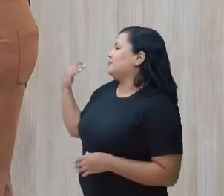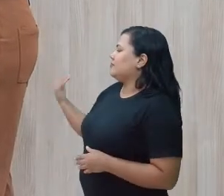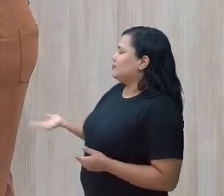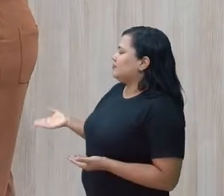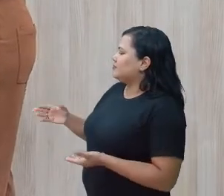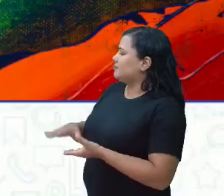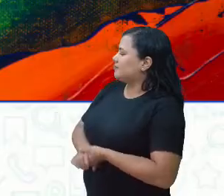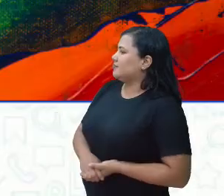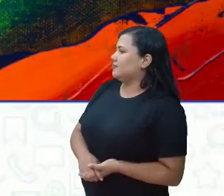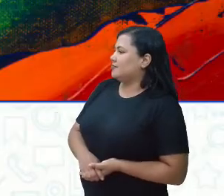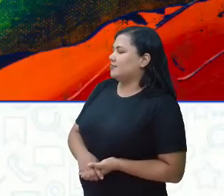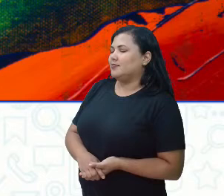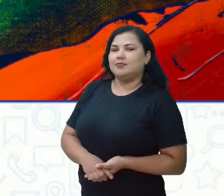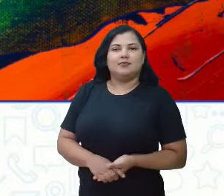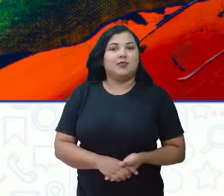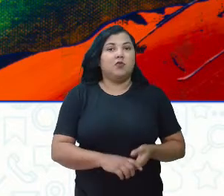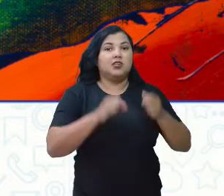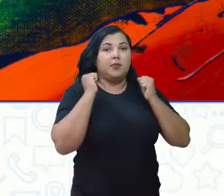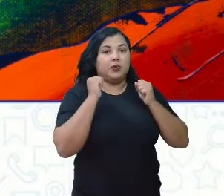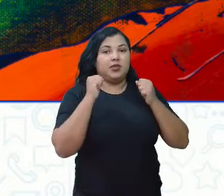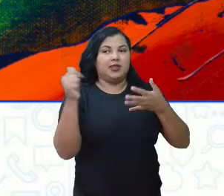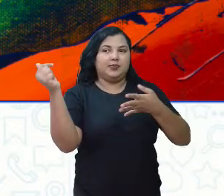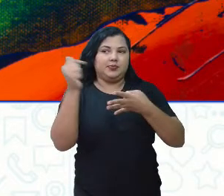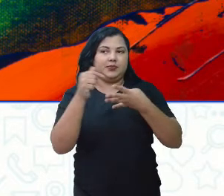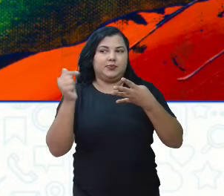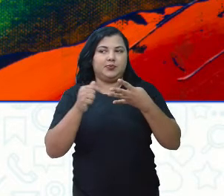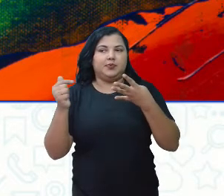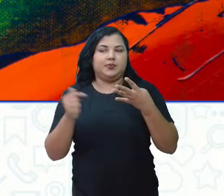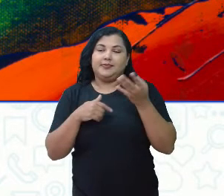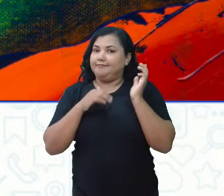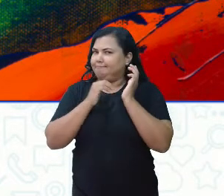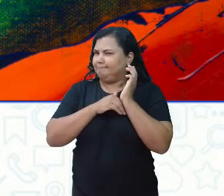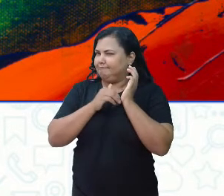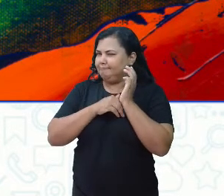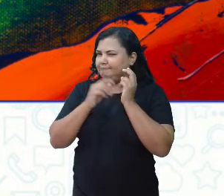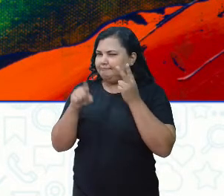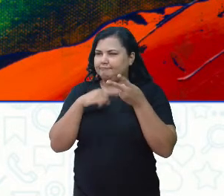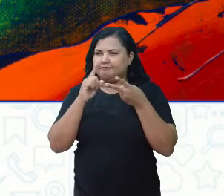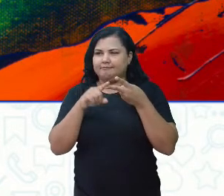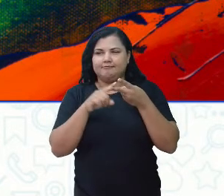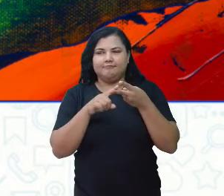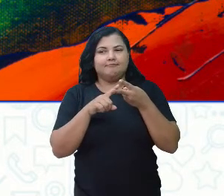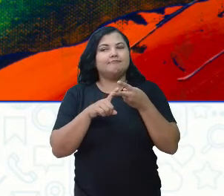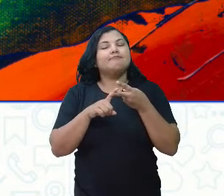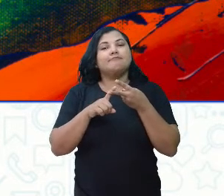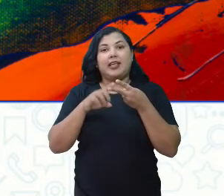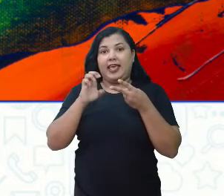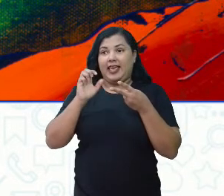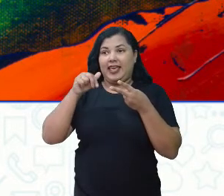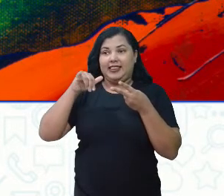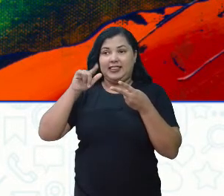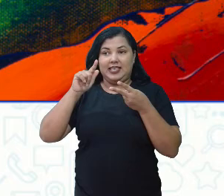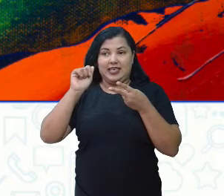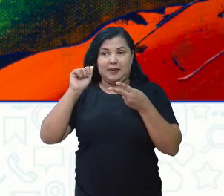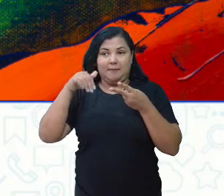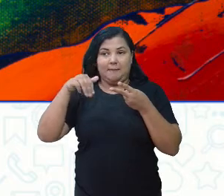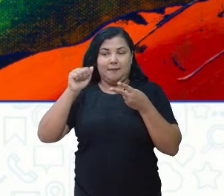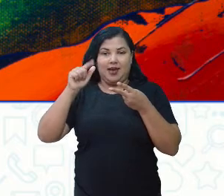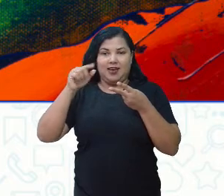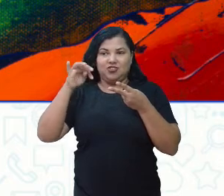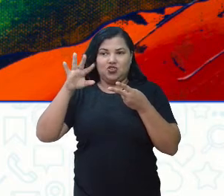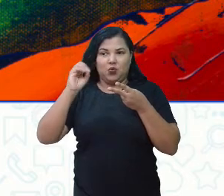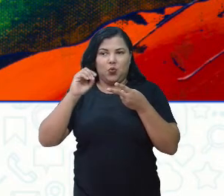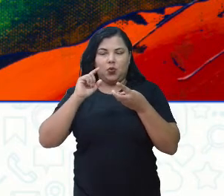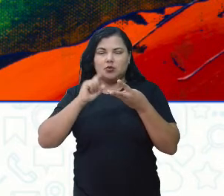você poderia dar a esse olhar. Eu pensei em misterioso, enigmático, intenso e